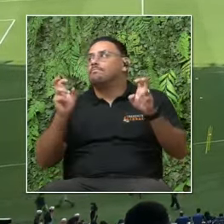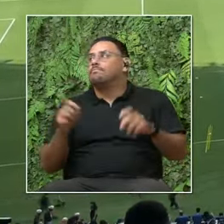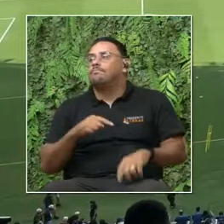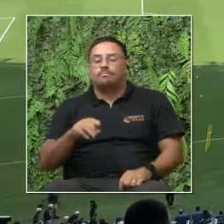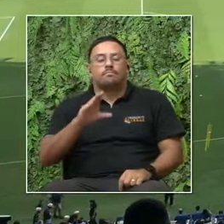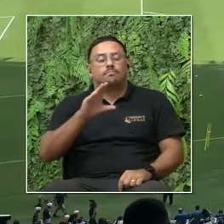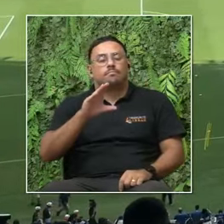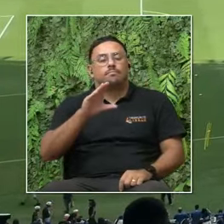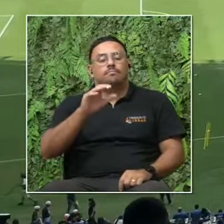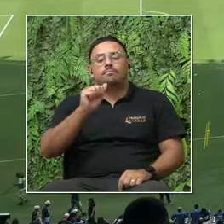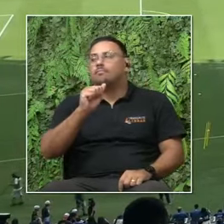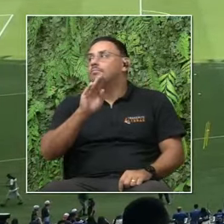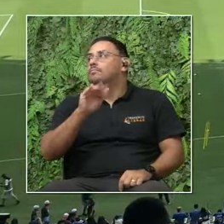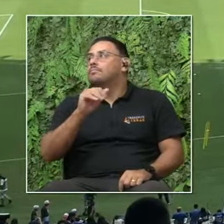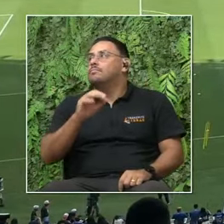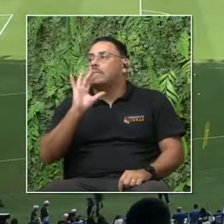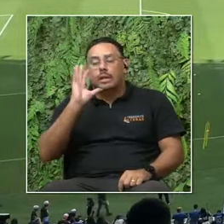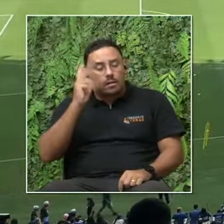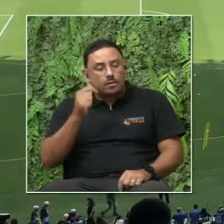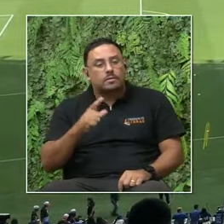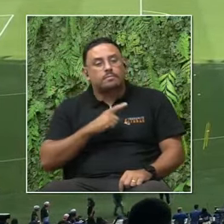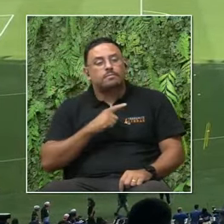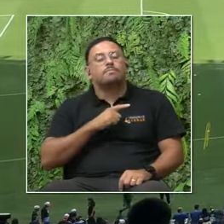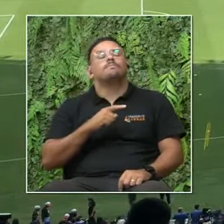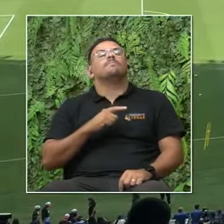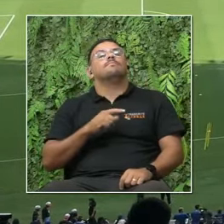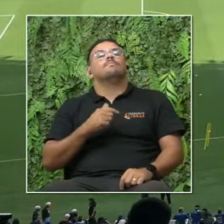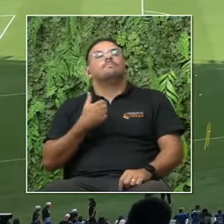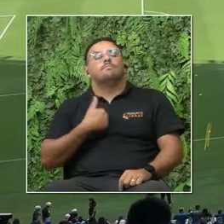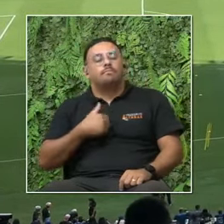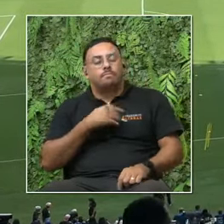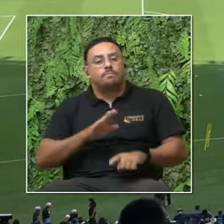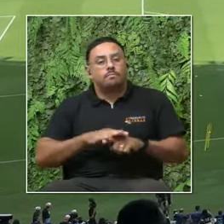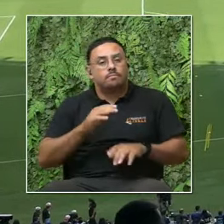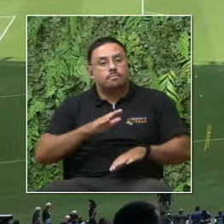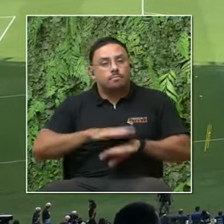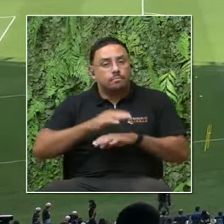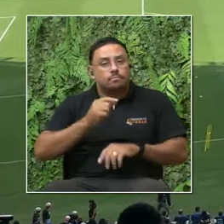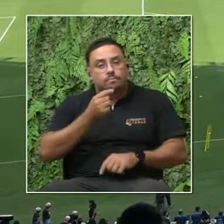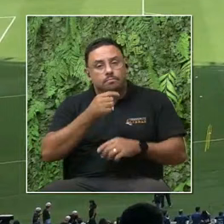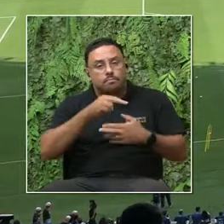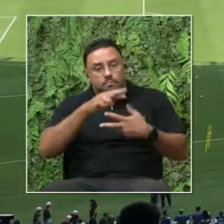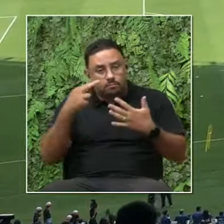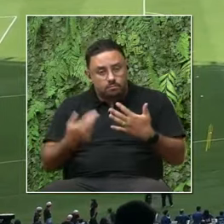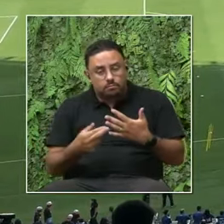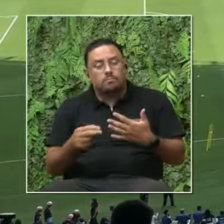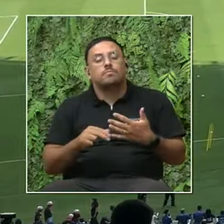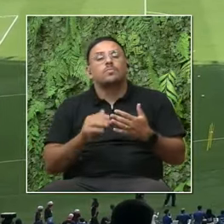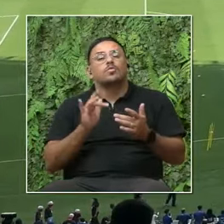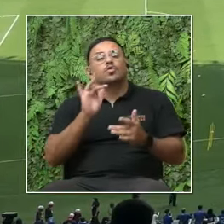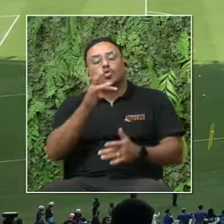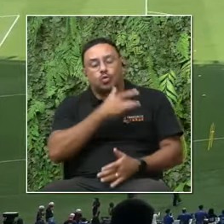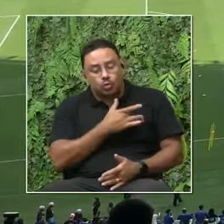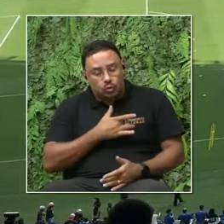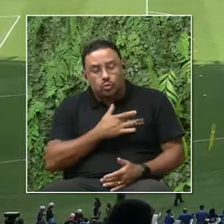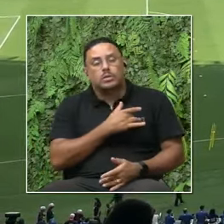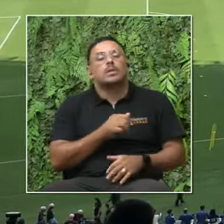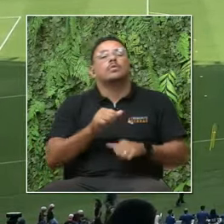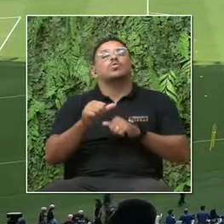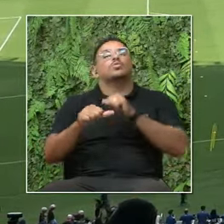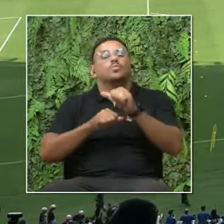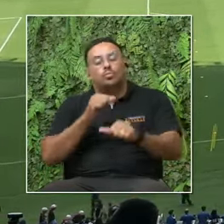cabido mas eu acho que o Atlético tem mais recursos porque o Cruzeiro quando precisou fazer alterações para começar o clássico